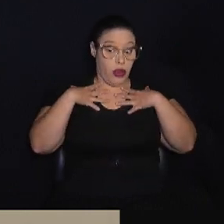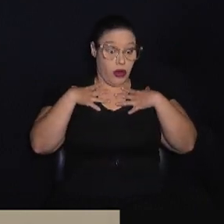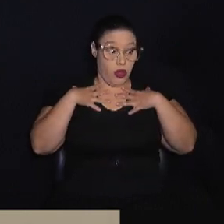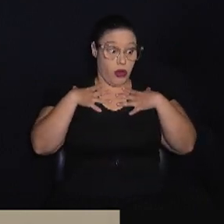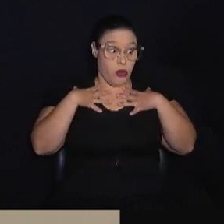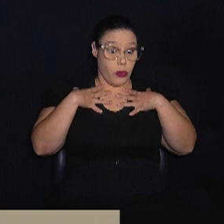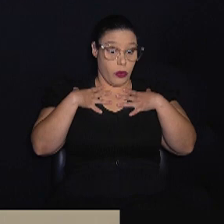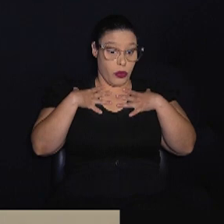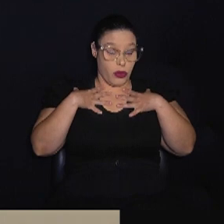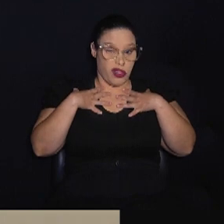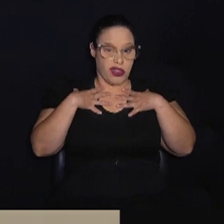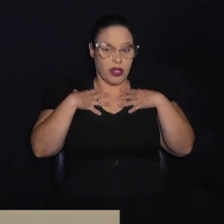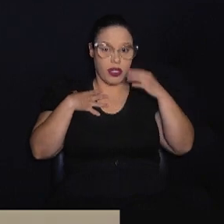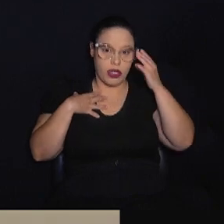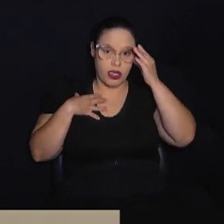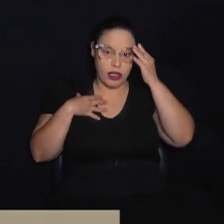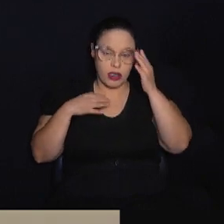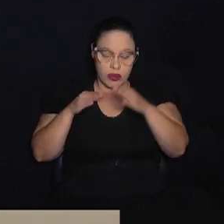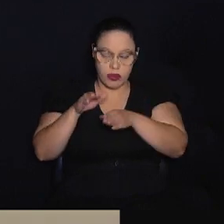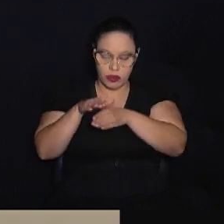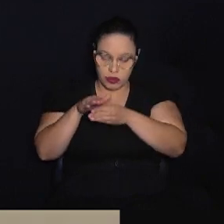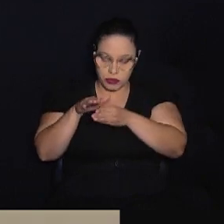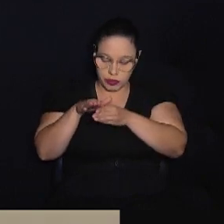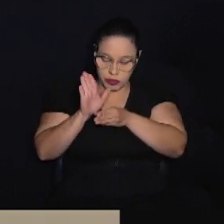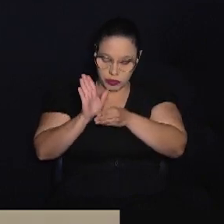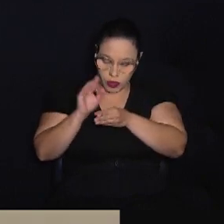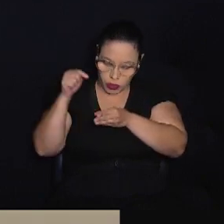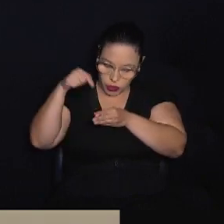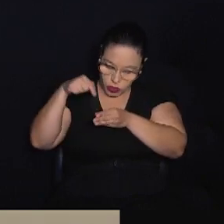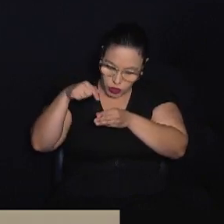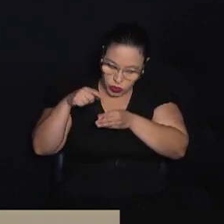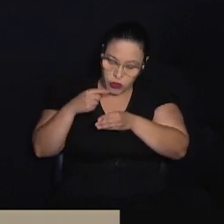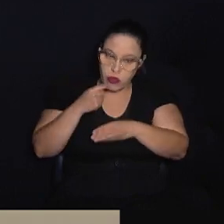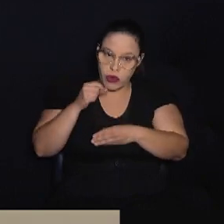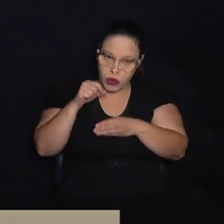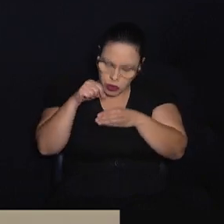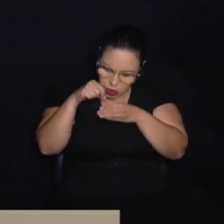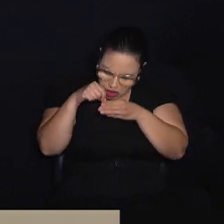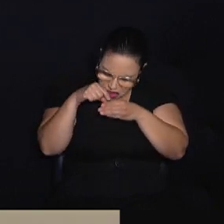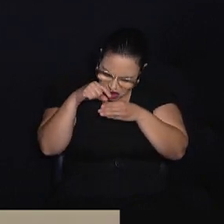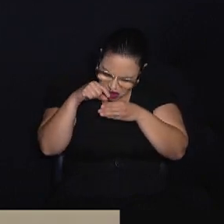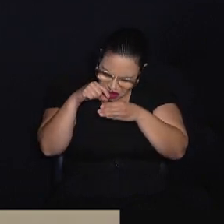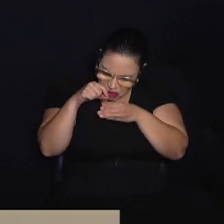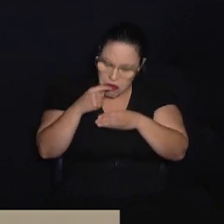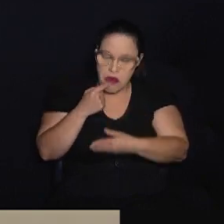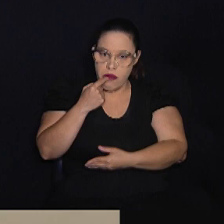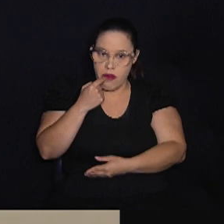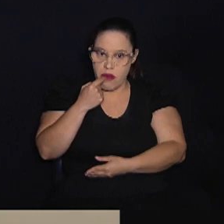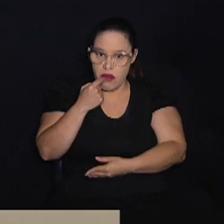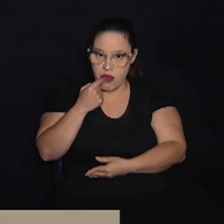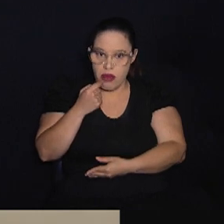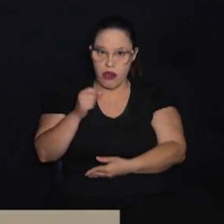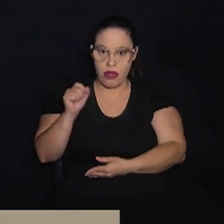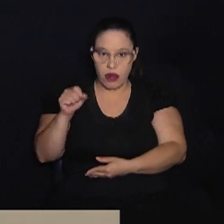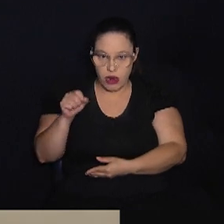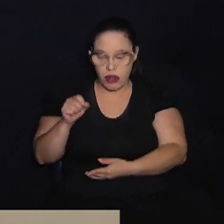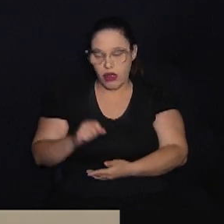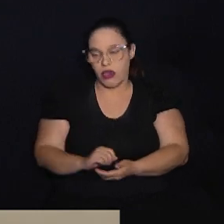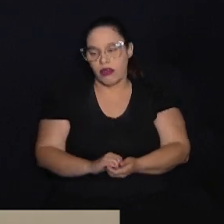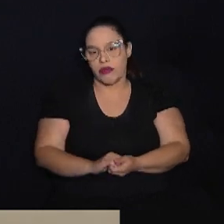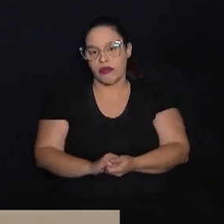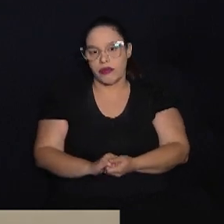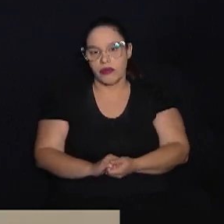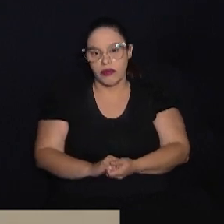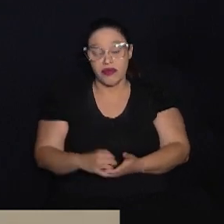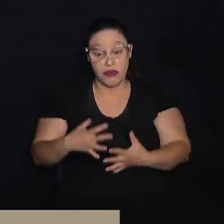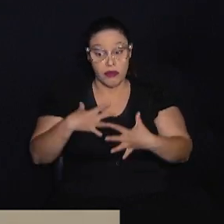sai no vaso sanitário, parece que tudo é sangue, mas não é, é só uma gotinha de sangue que diluiu naquela urina. Isso aí